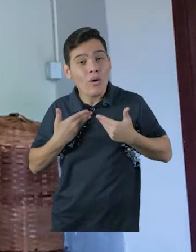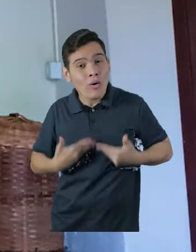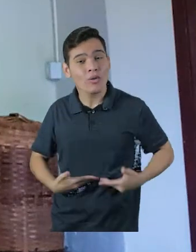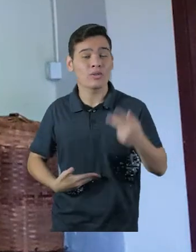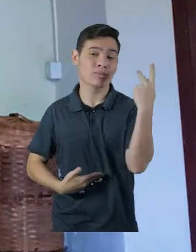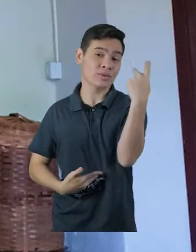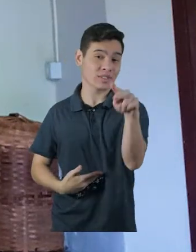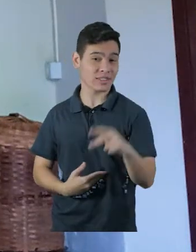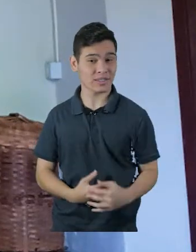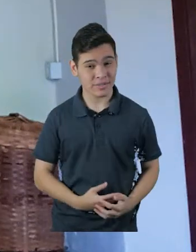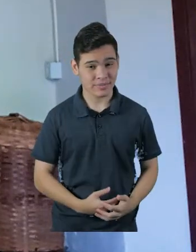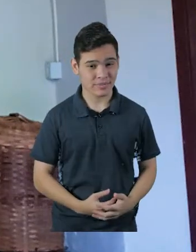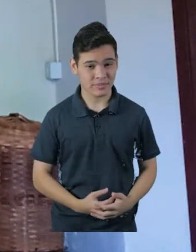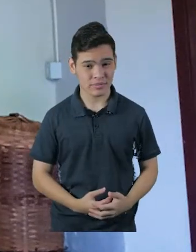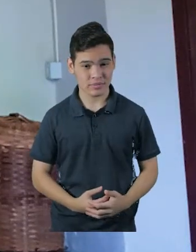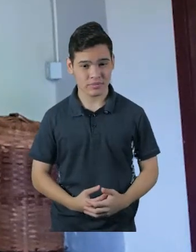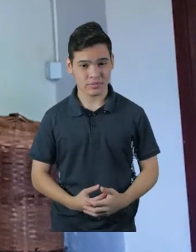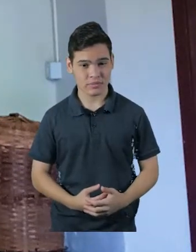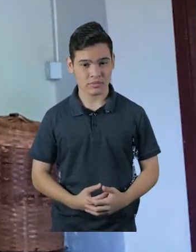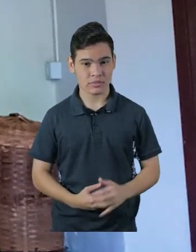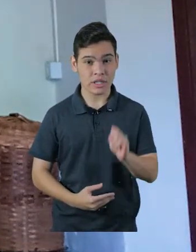que acontecem no corpo,